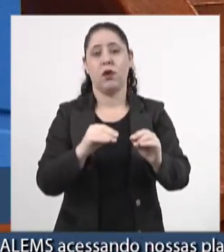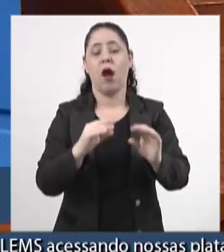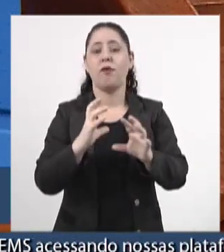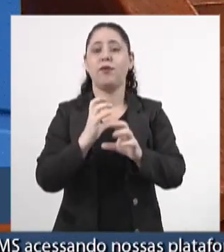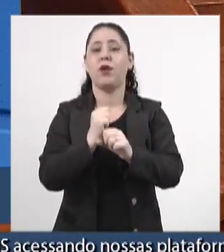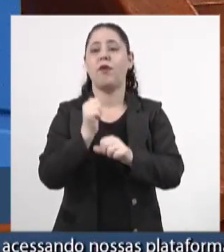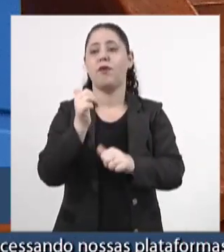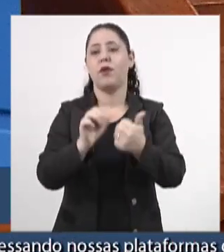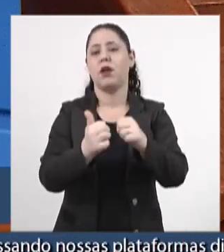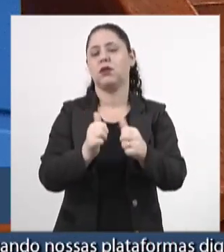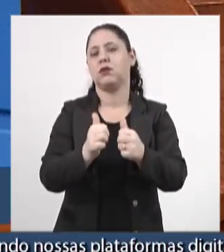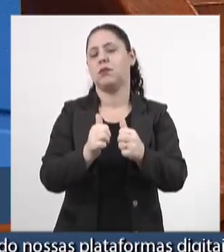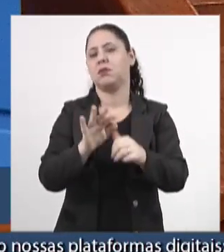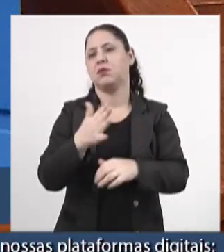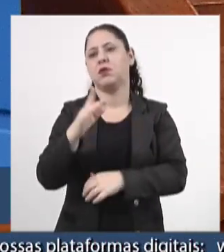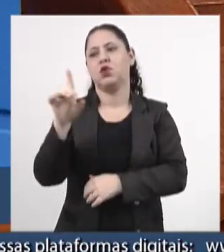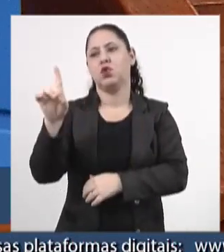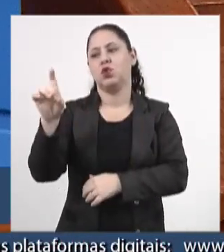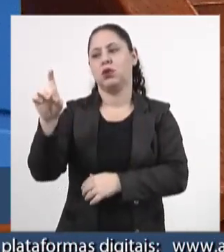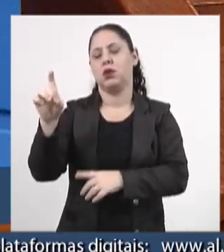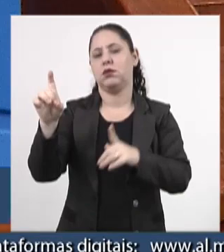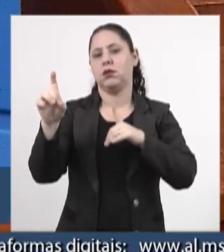agora há pouco, e Dourados